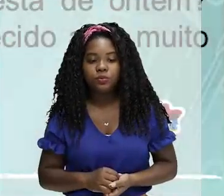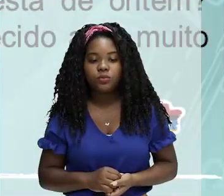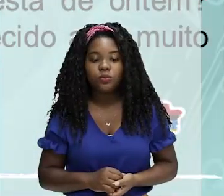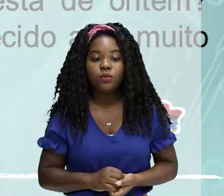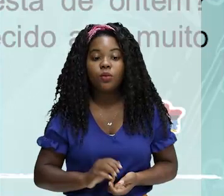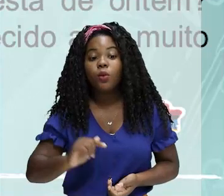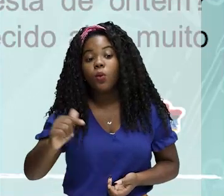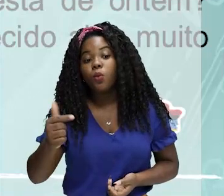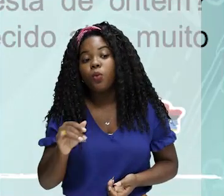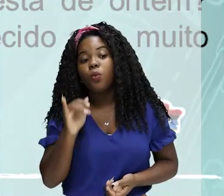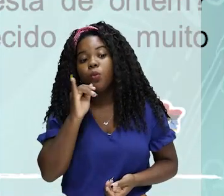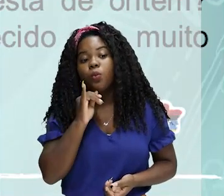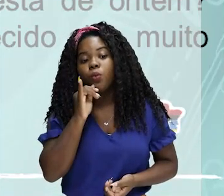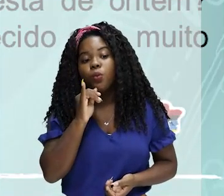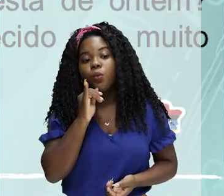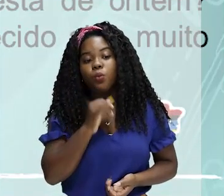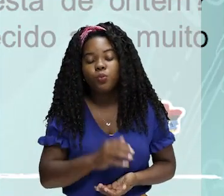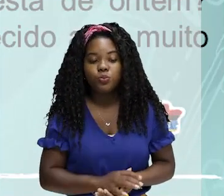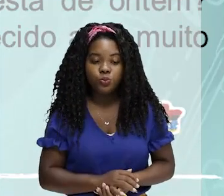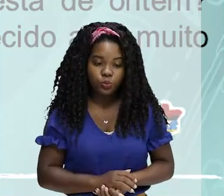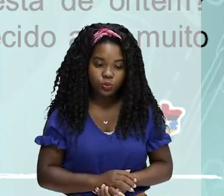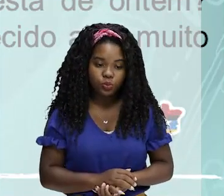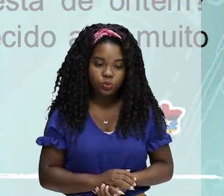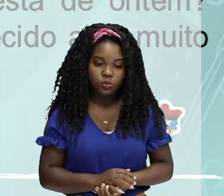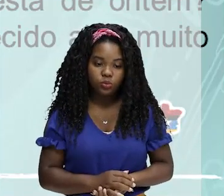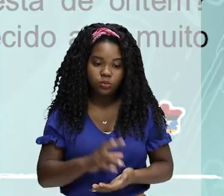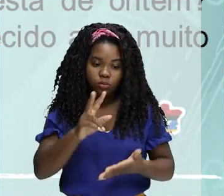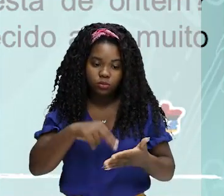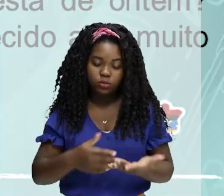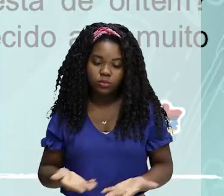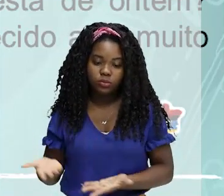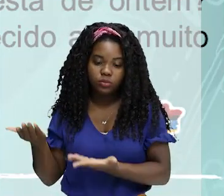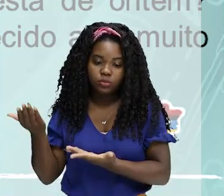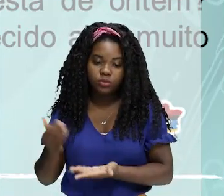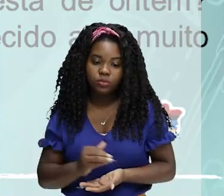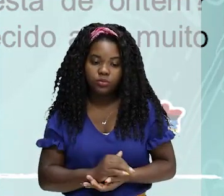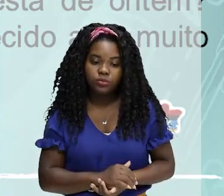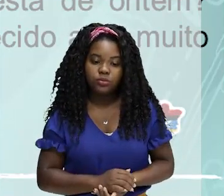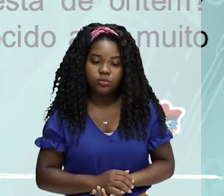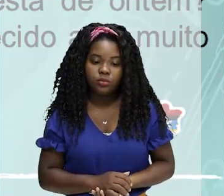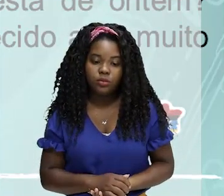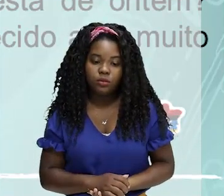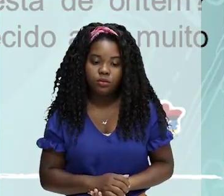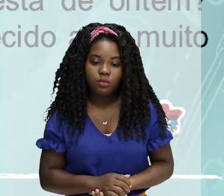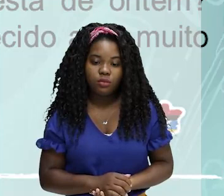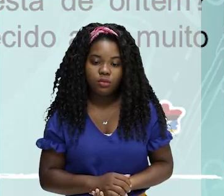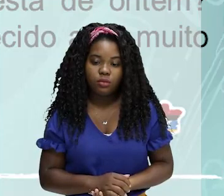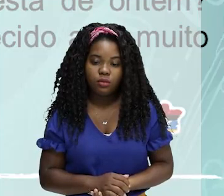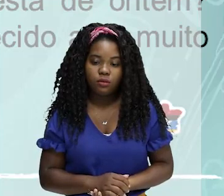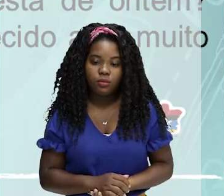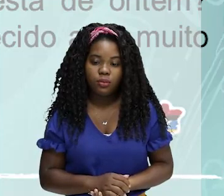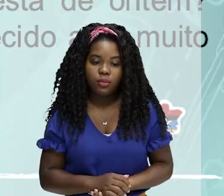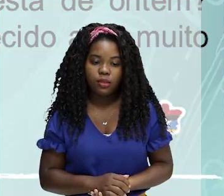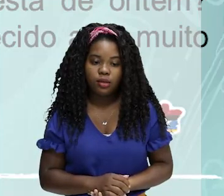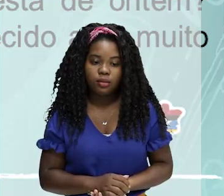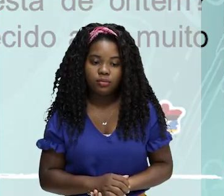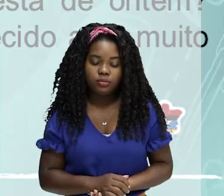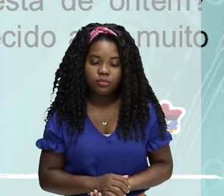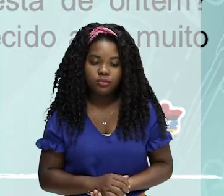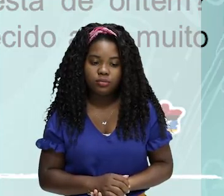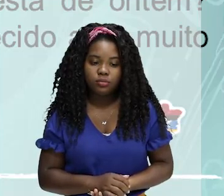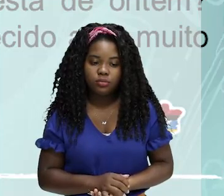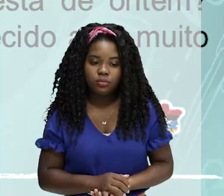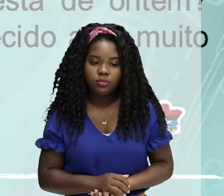para mais um exemplo. Como puderam solucionar estes problemas tão pronto? Como